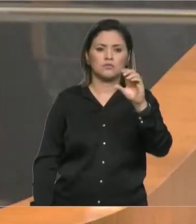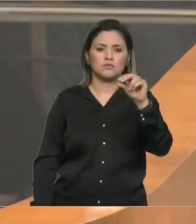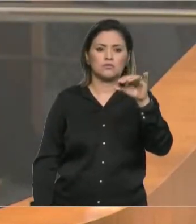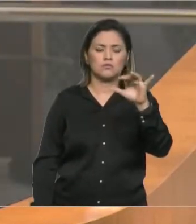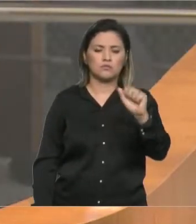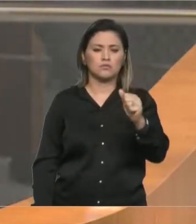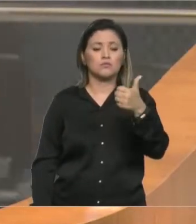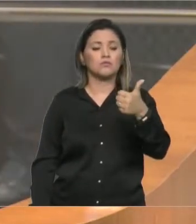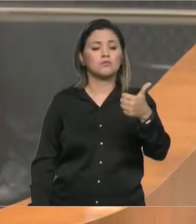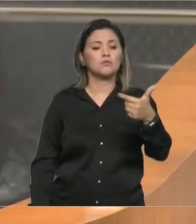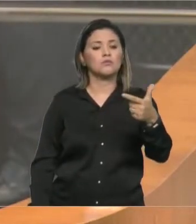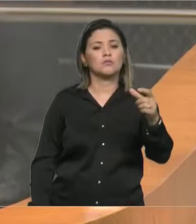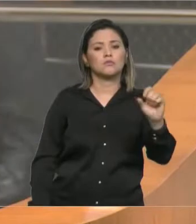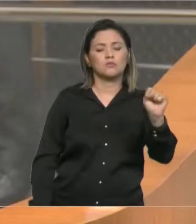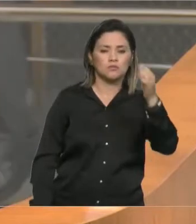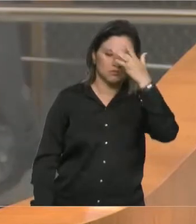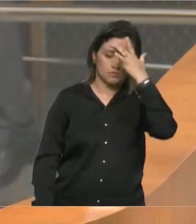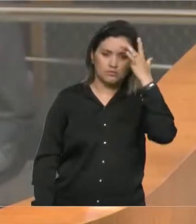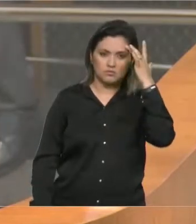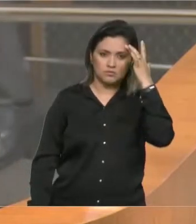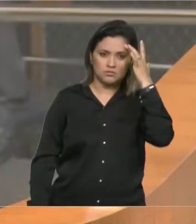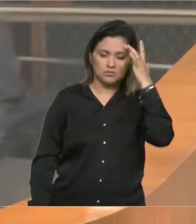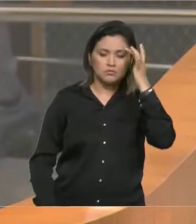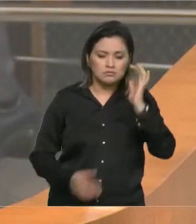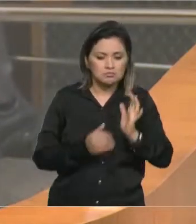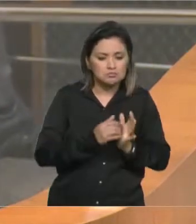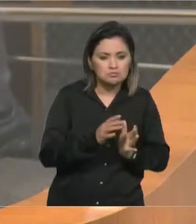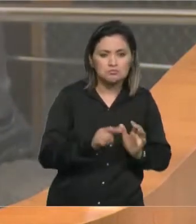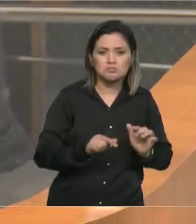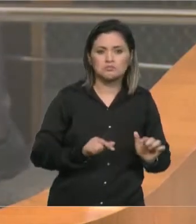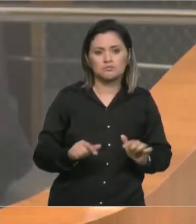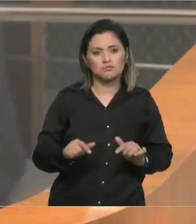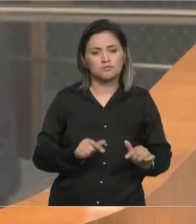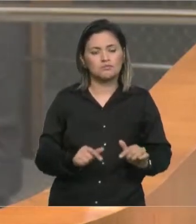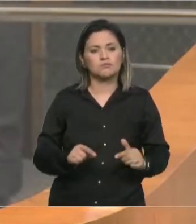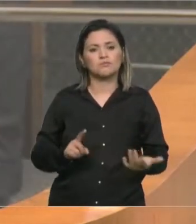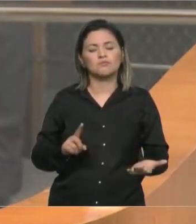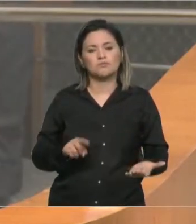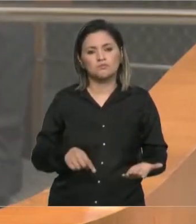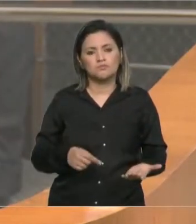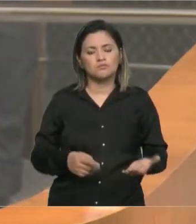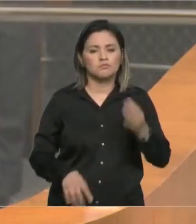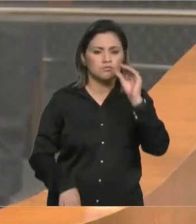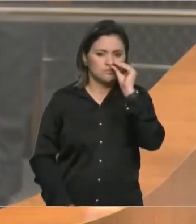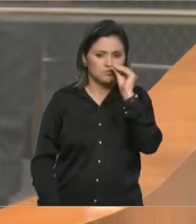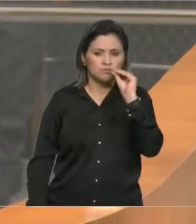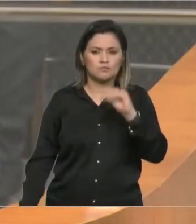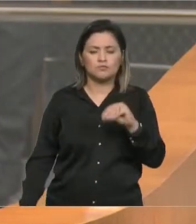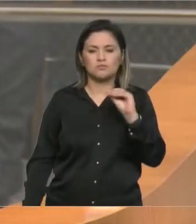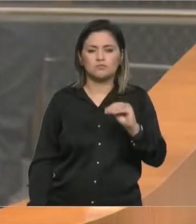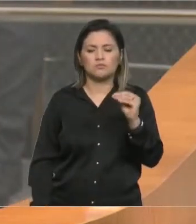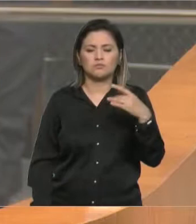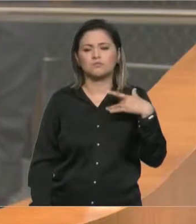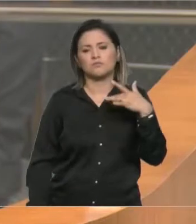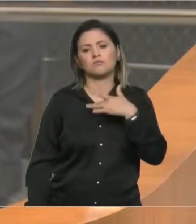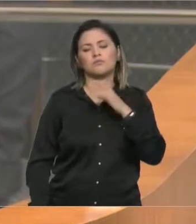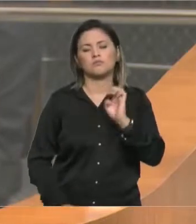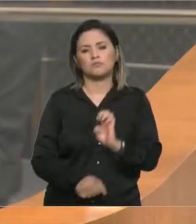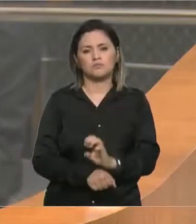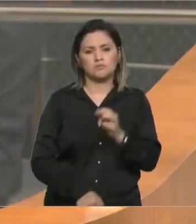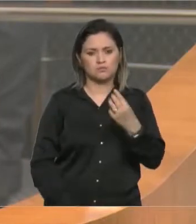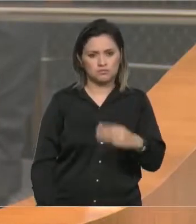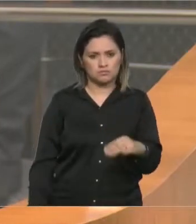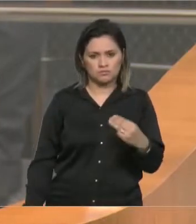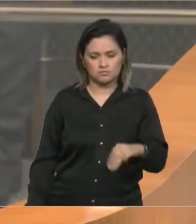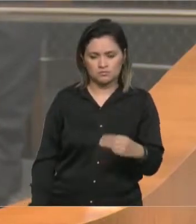esta tribuna para relatar o descaso com a saúde do estado do Maranhão. Então, nós temos aqui, na UPA da Vila